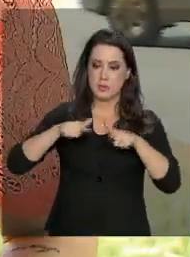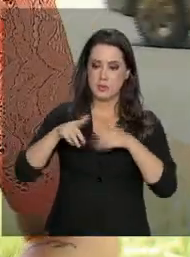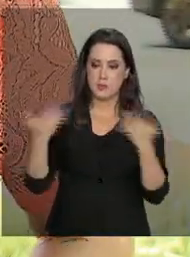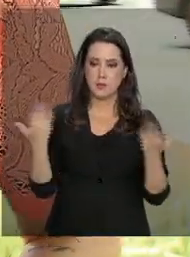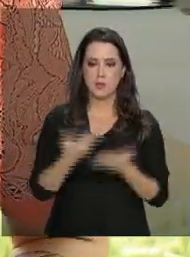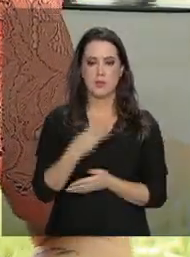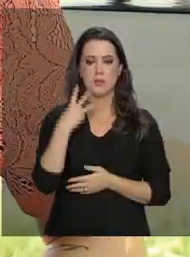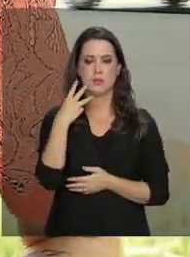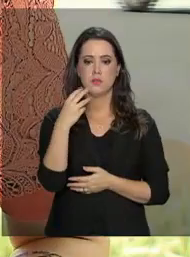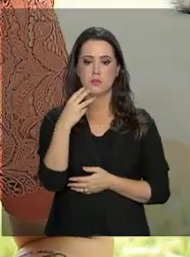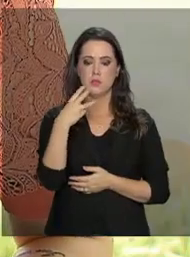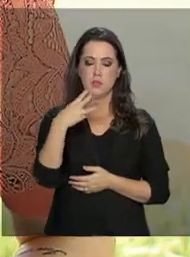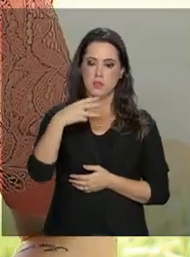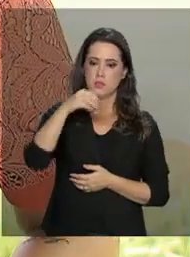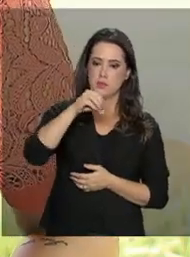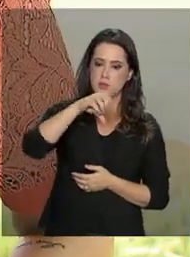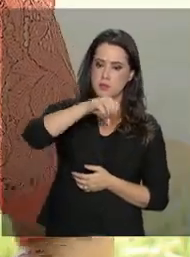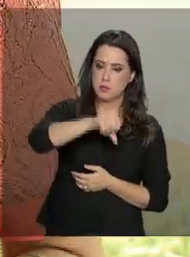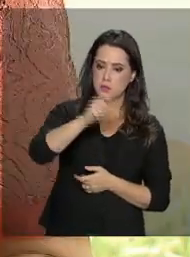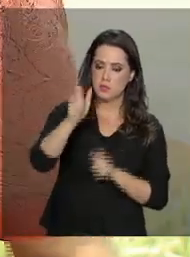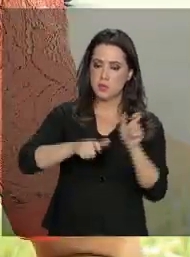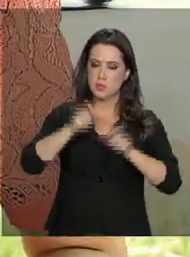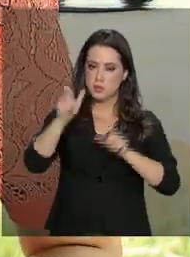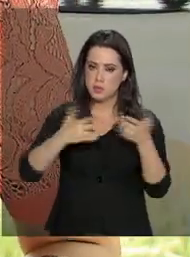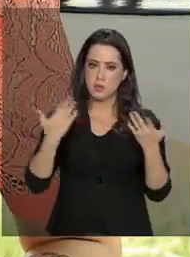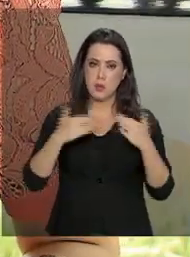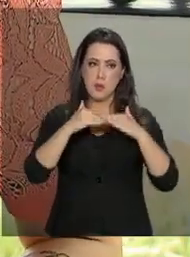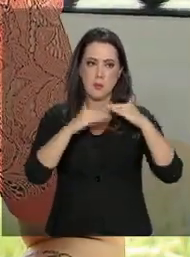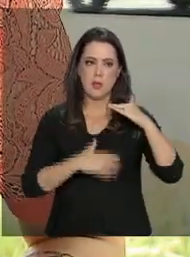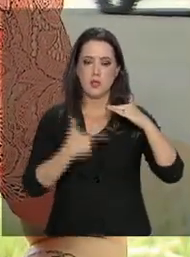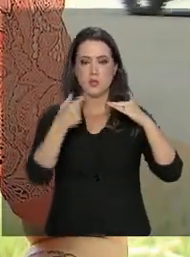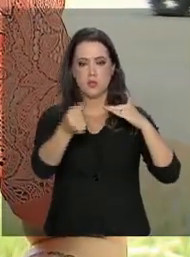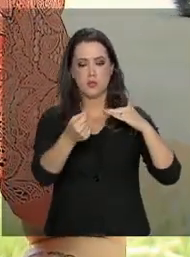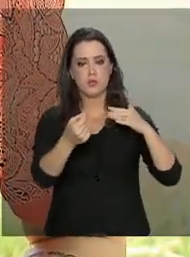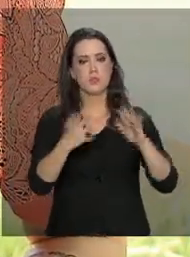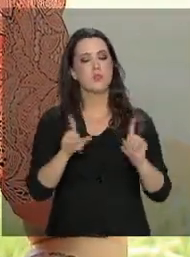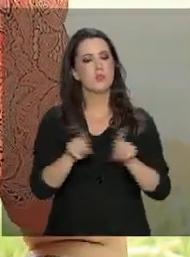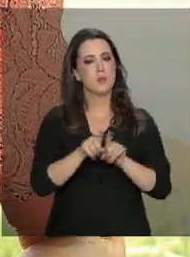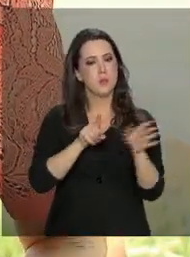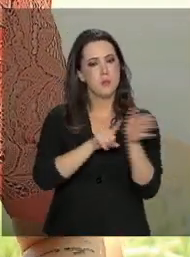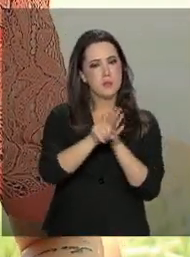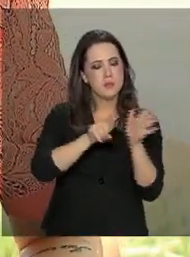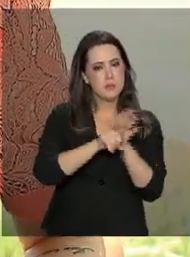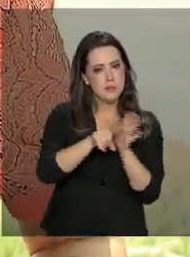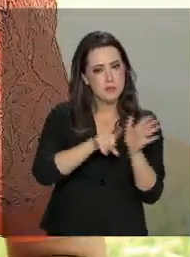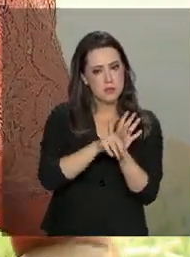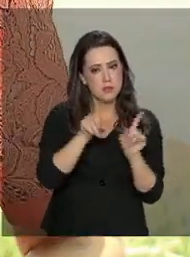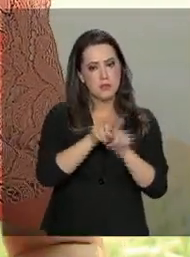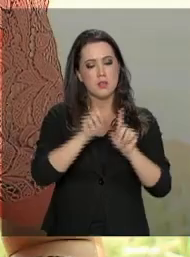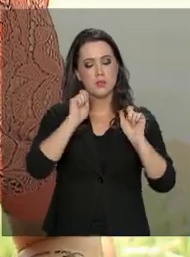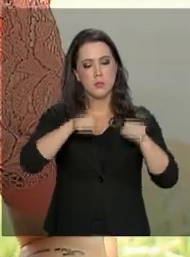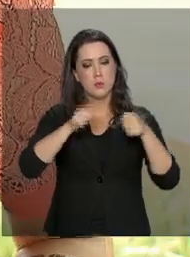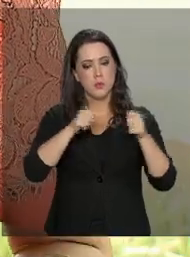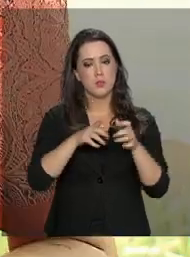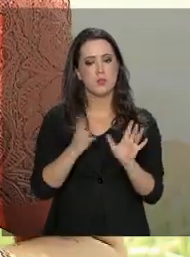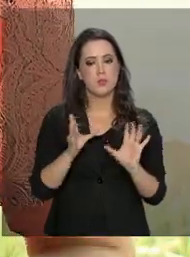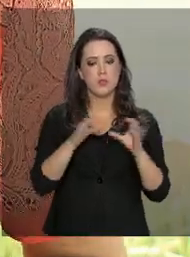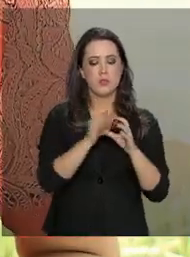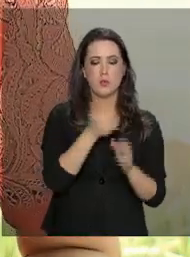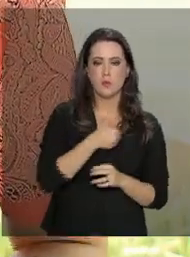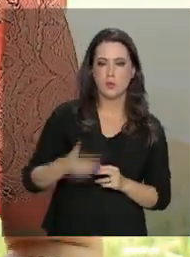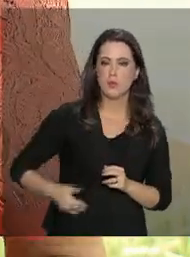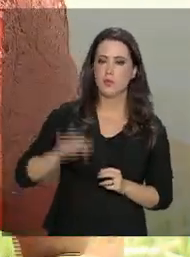dos atuais 309 para menos de 20 também foi feito um levantamento dos imóveis em poder da união e em